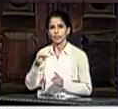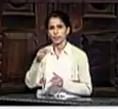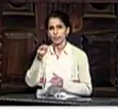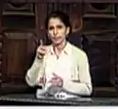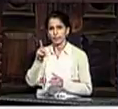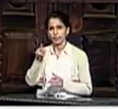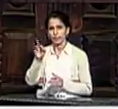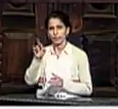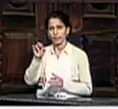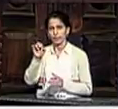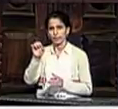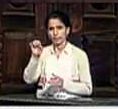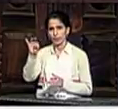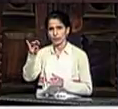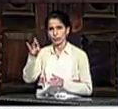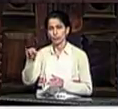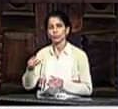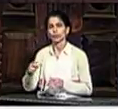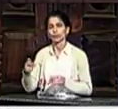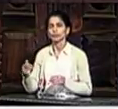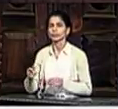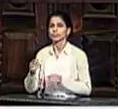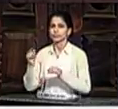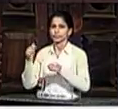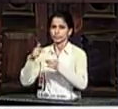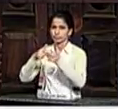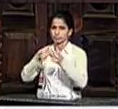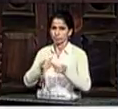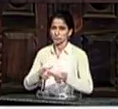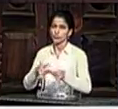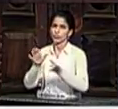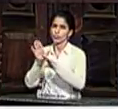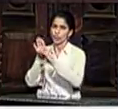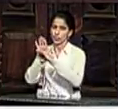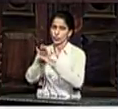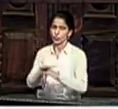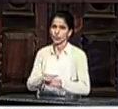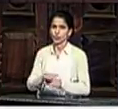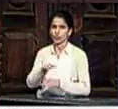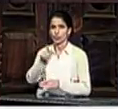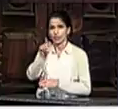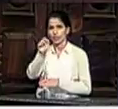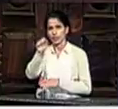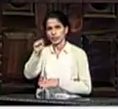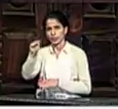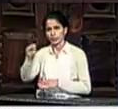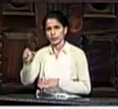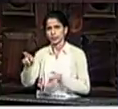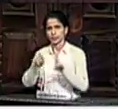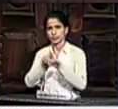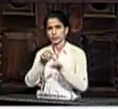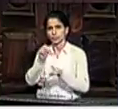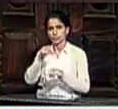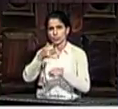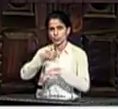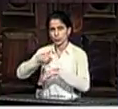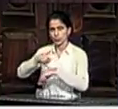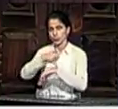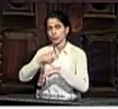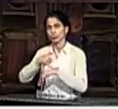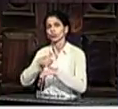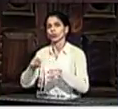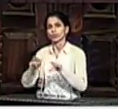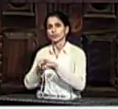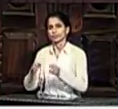para impulsionar o gás e óleo e a indústria naval, o nosso parque, com tantas plataformas que